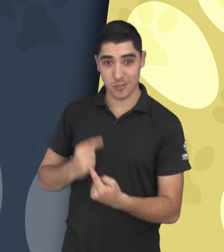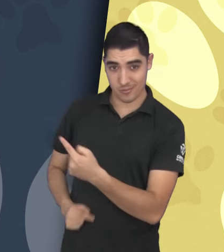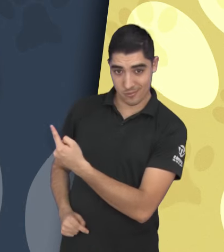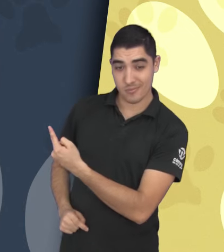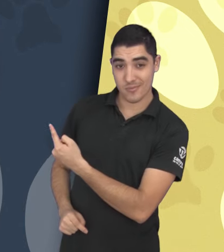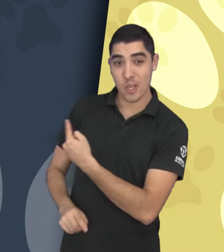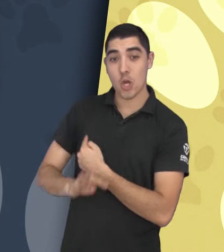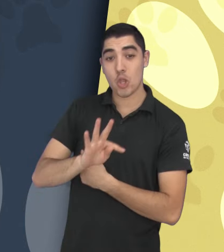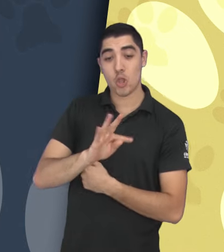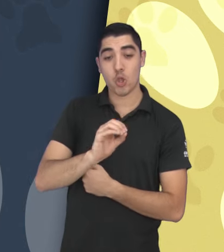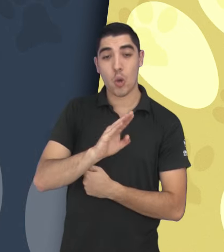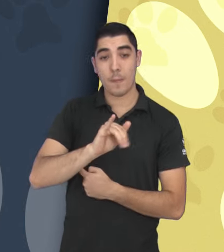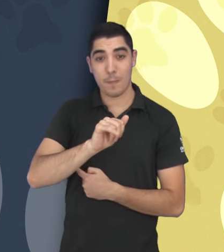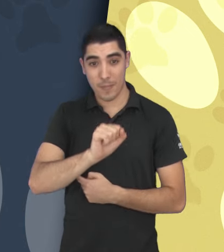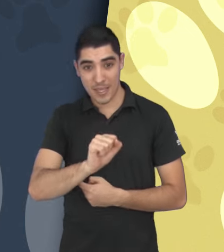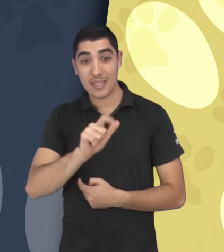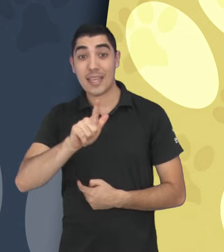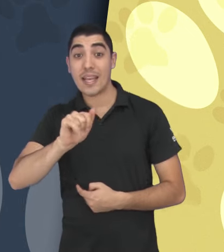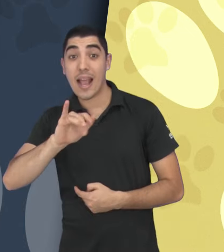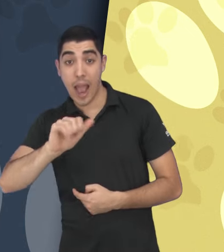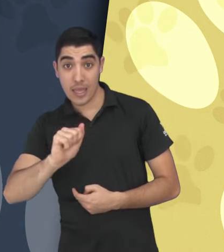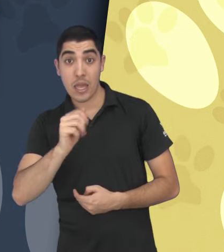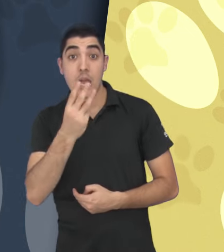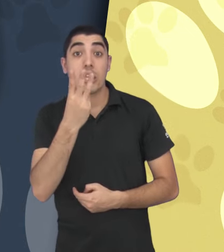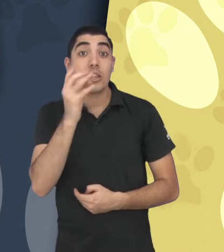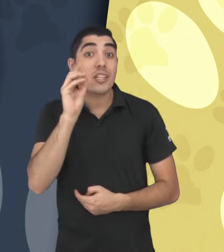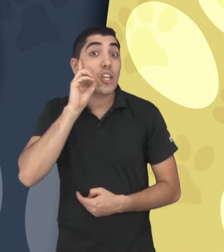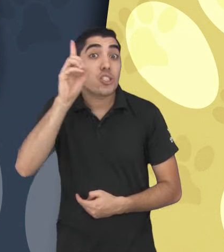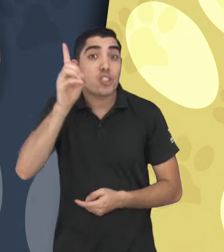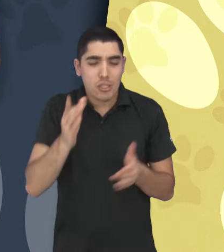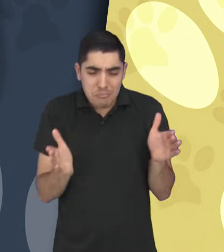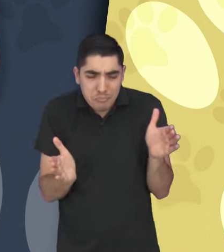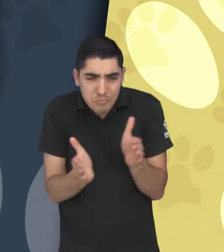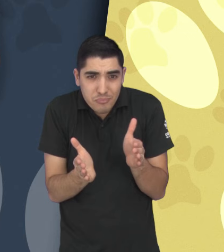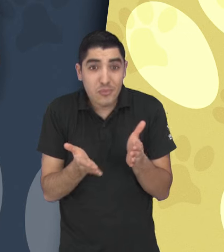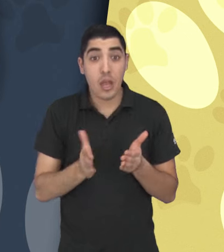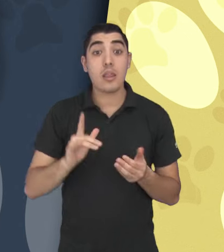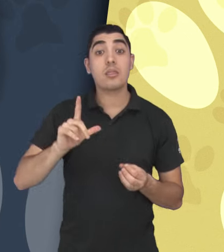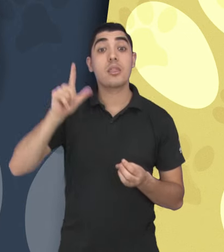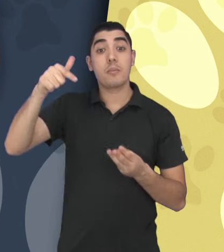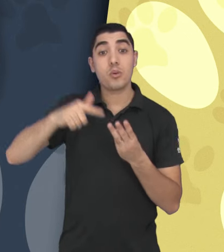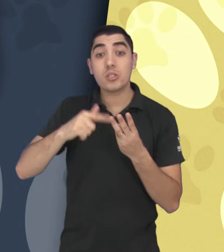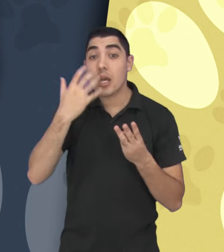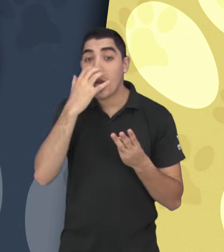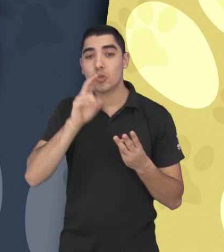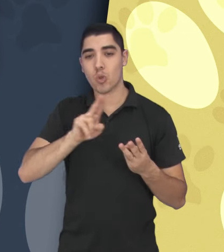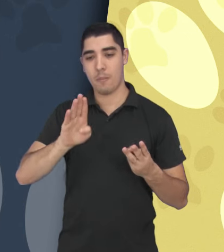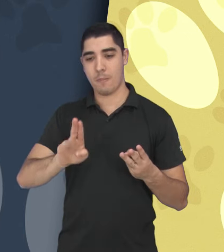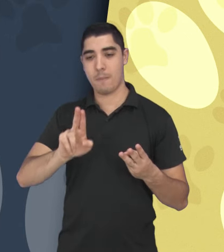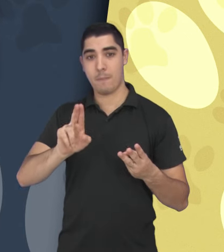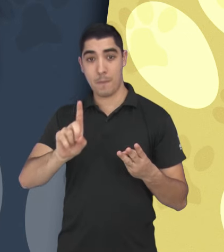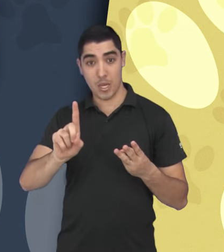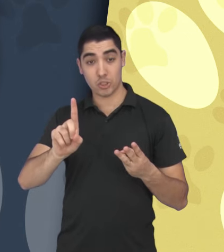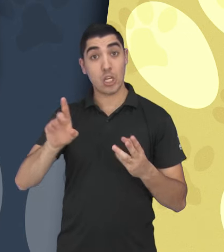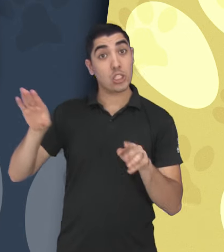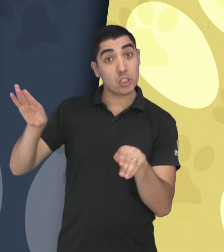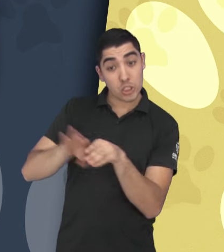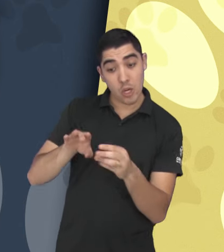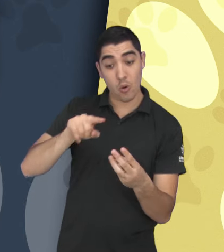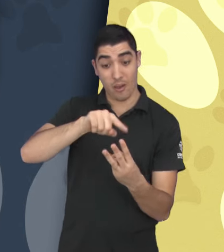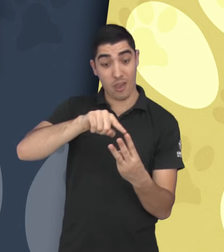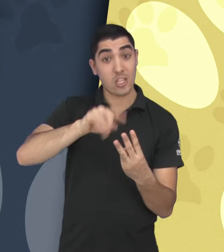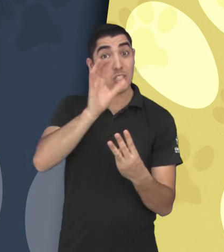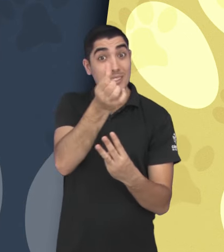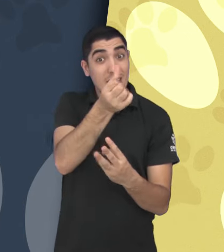com 30 dias de vida. O cachorro, Bud, veio um pouquinho depois, quando os gatinhos tinham 6 meses. E ele já foi